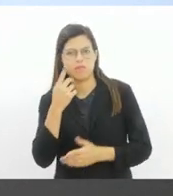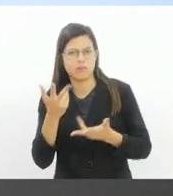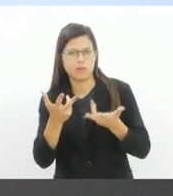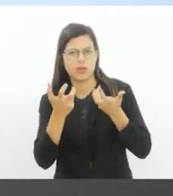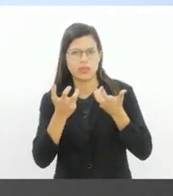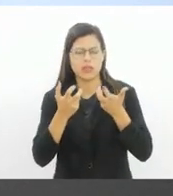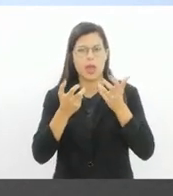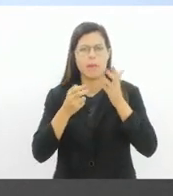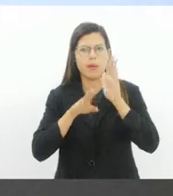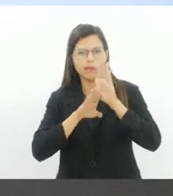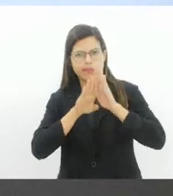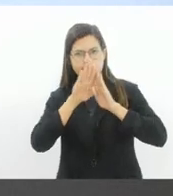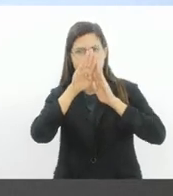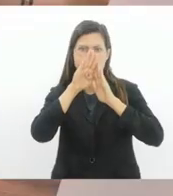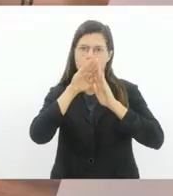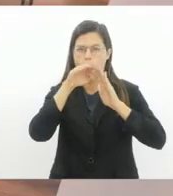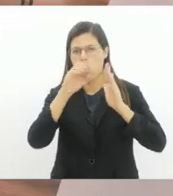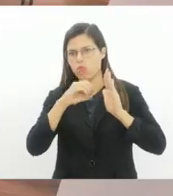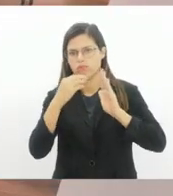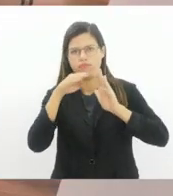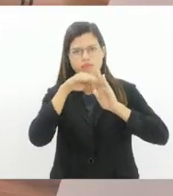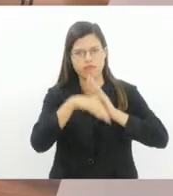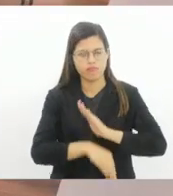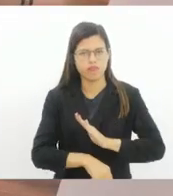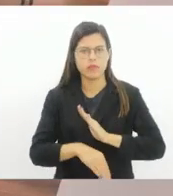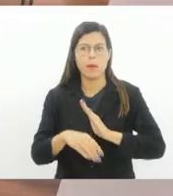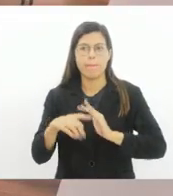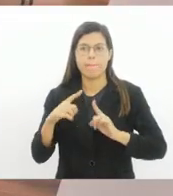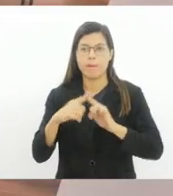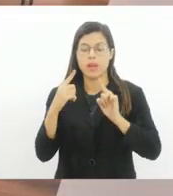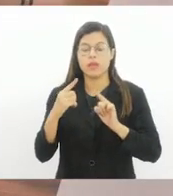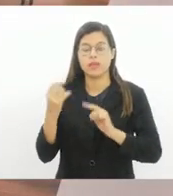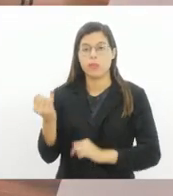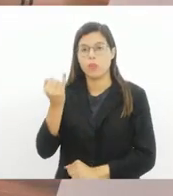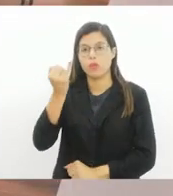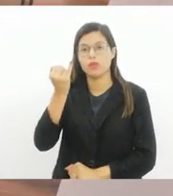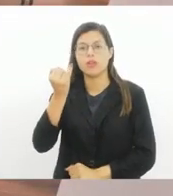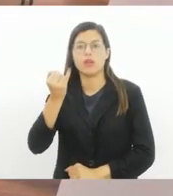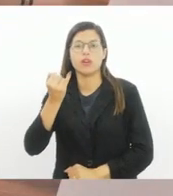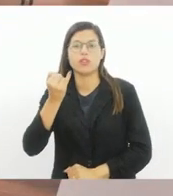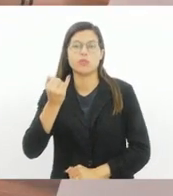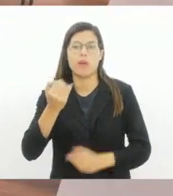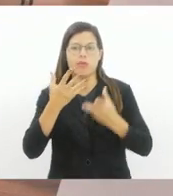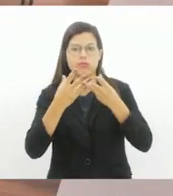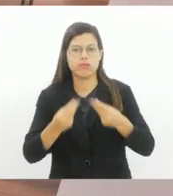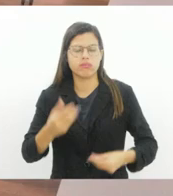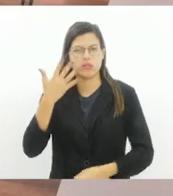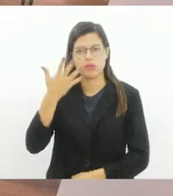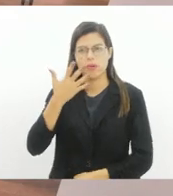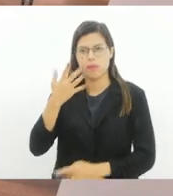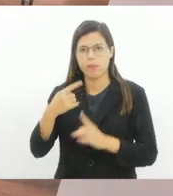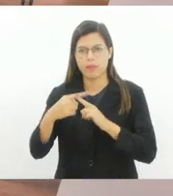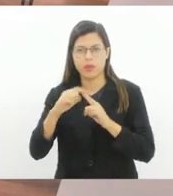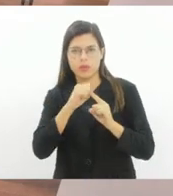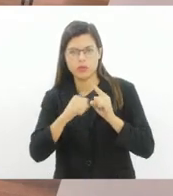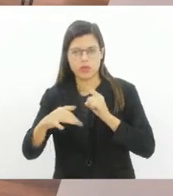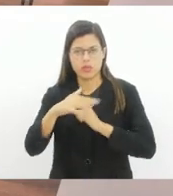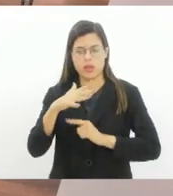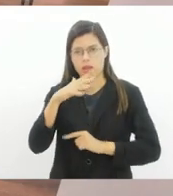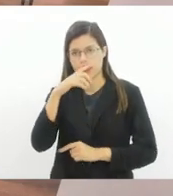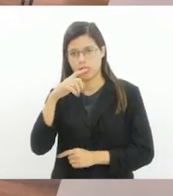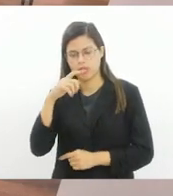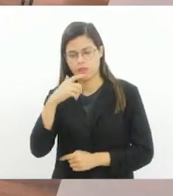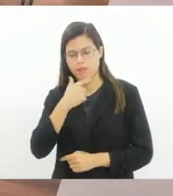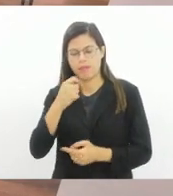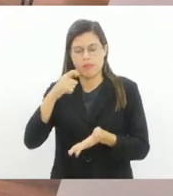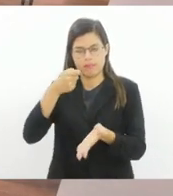reduziu, mas os dados são importantes para a desnaturalização de discursos. Afinal, a gente ainda vive numa sociedade machista,